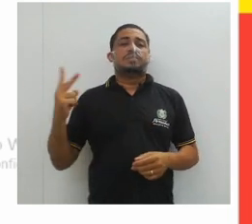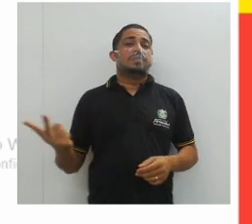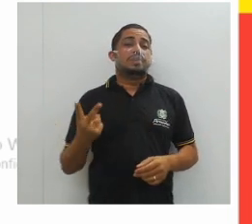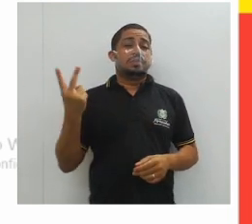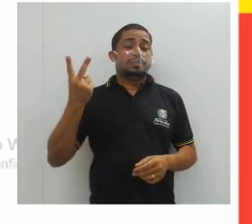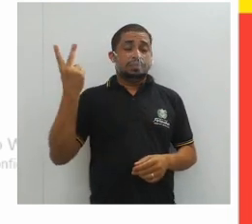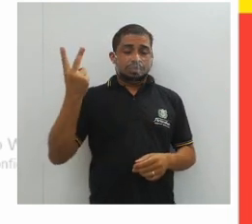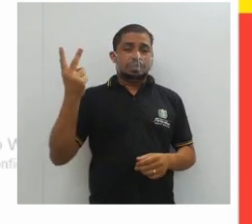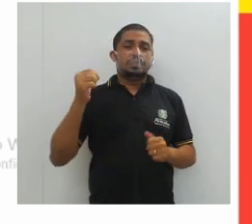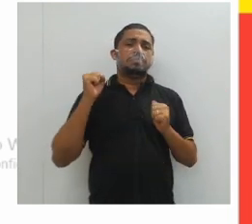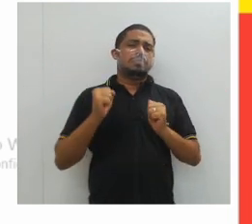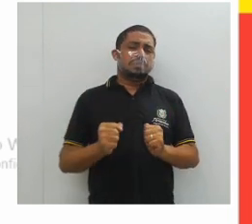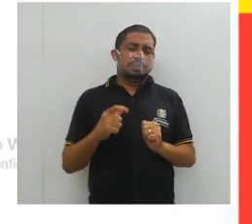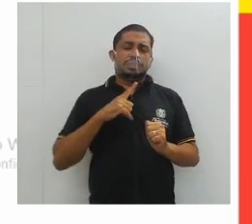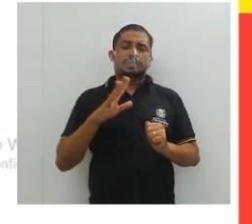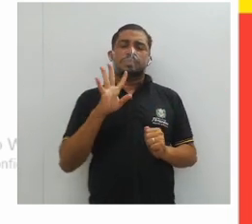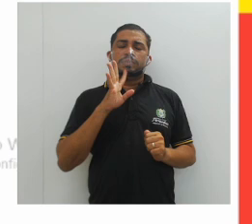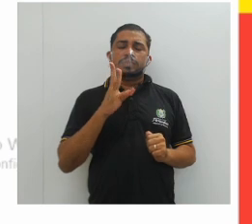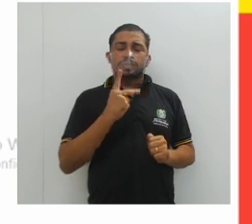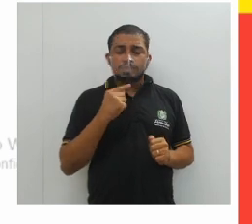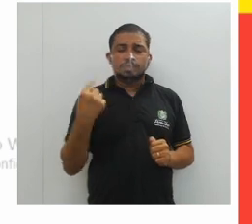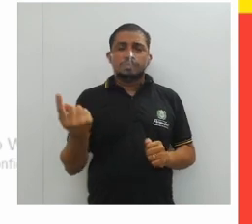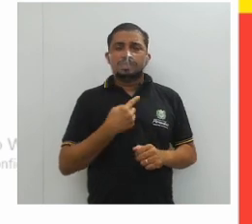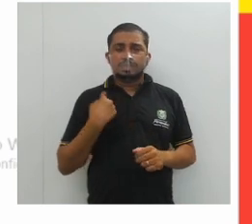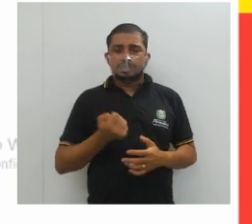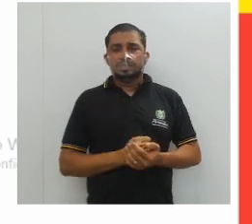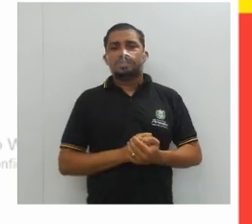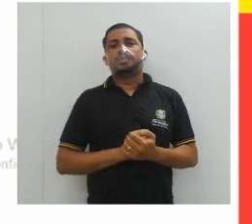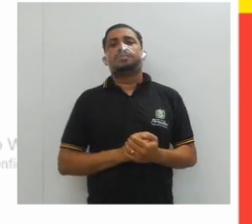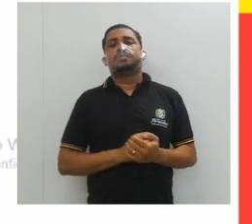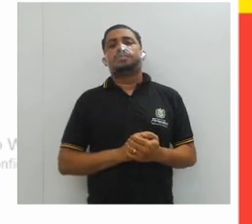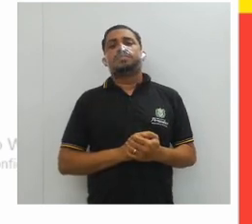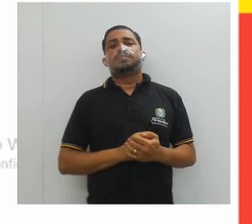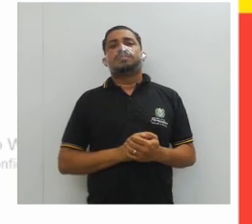pode dar um bom conhecimento para a gente. The English Game.